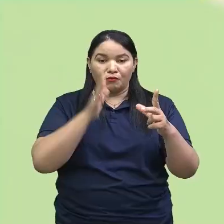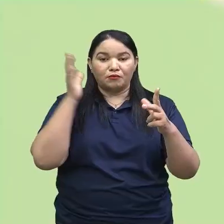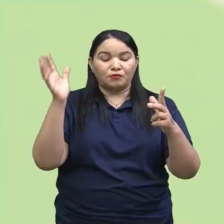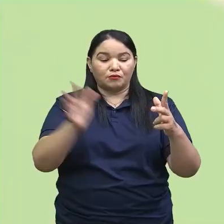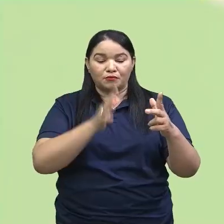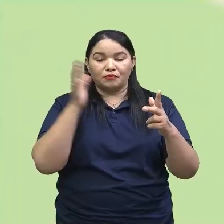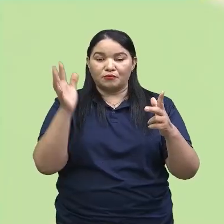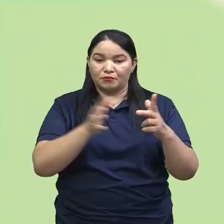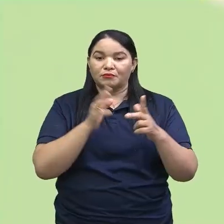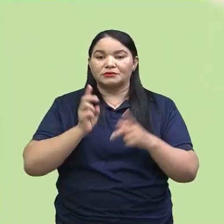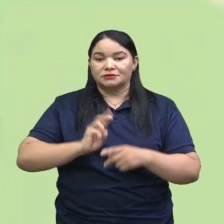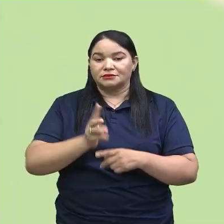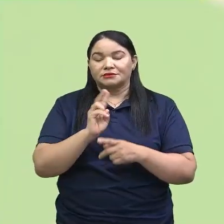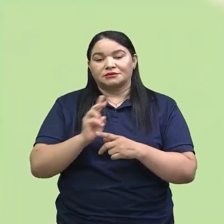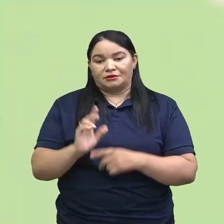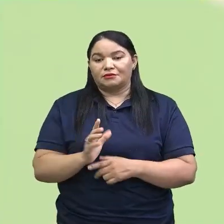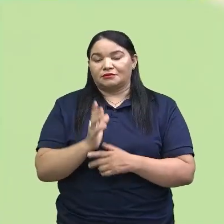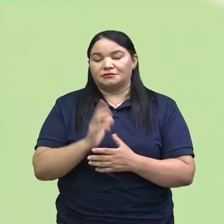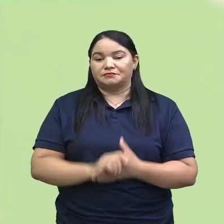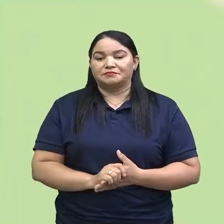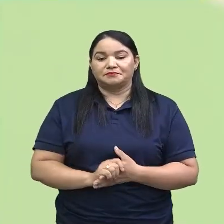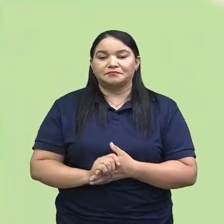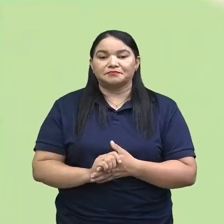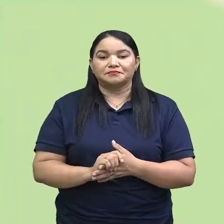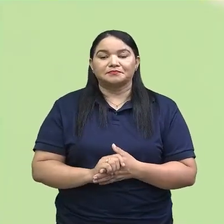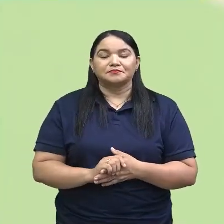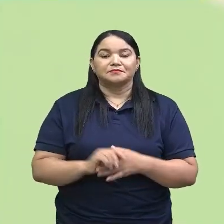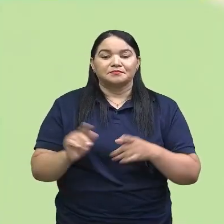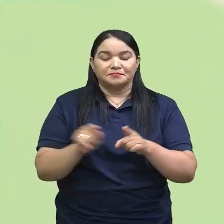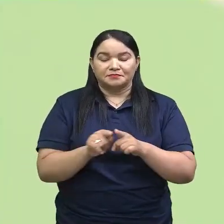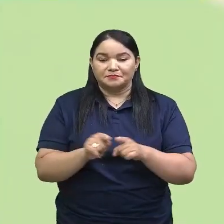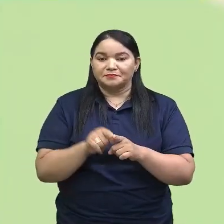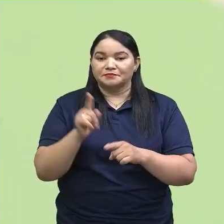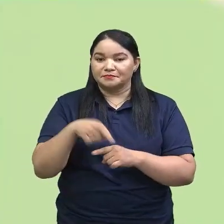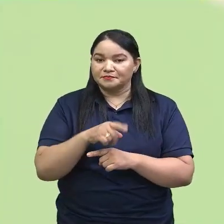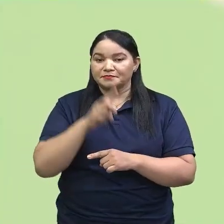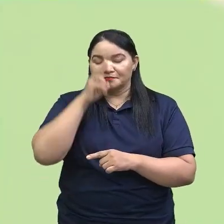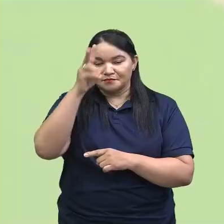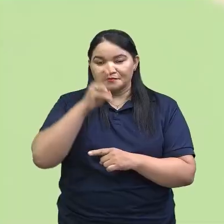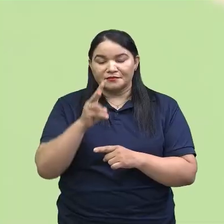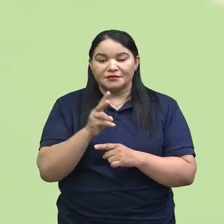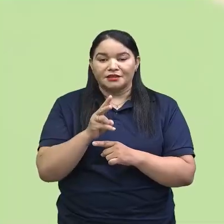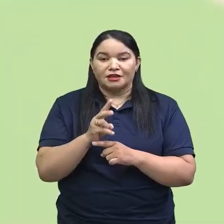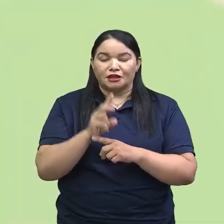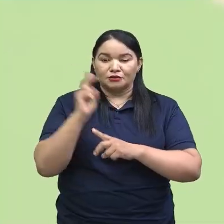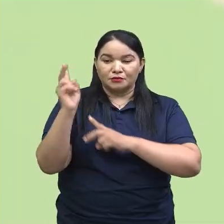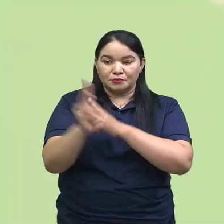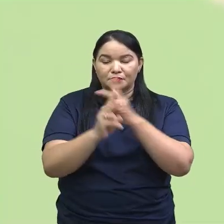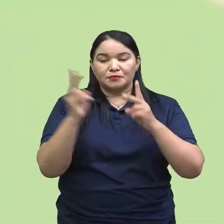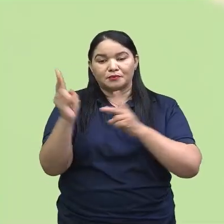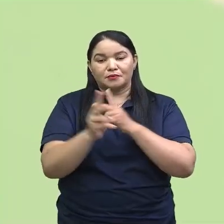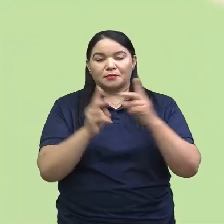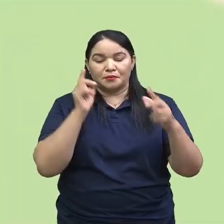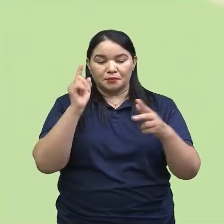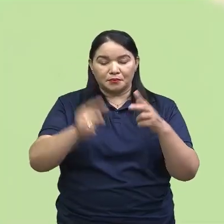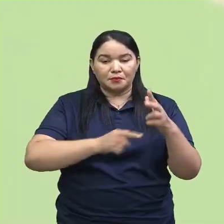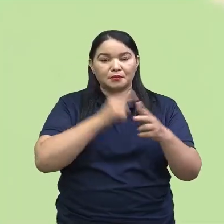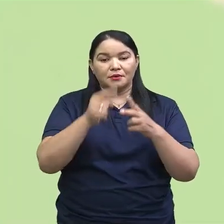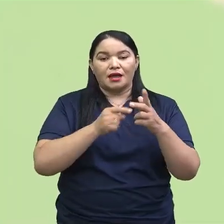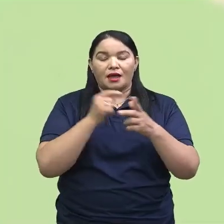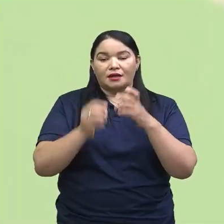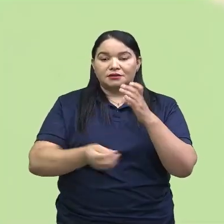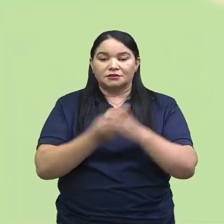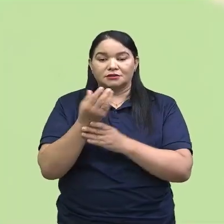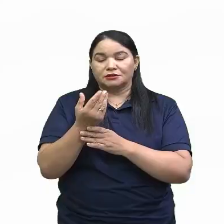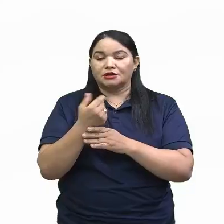que no caso da usina eólica é isso que acontece, né? A força do vento que vai transformar ali em energia elétrica, tá